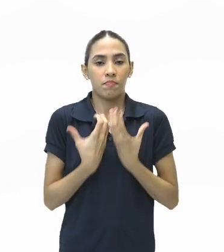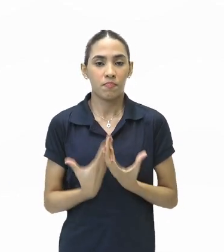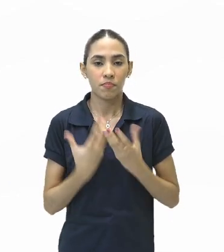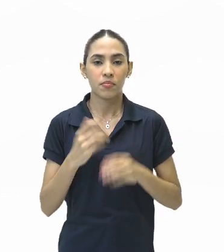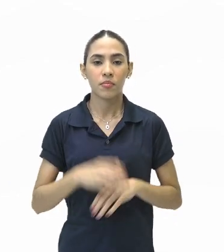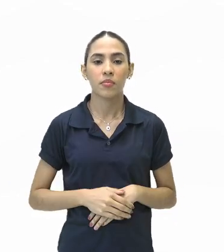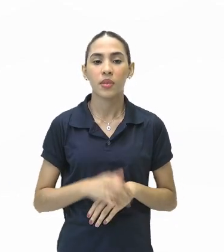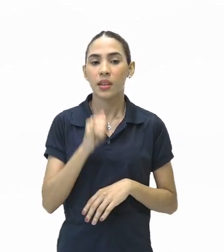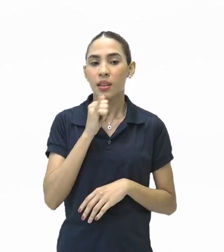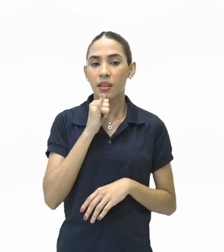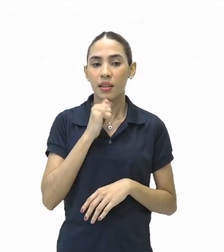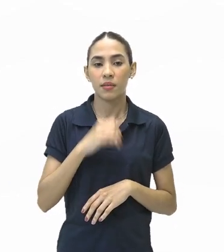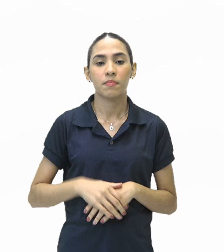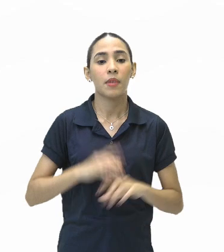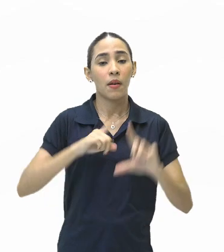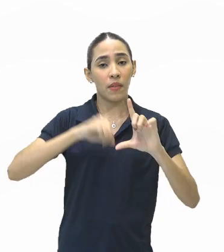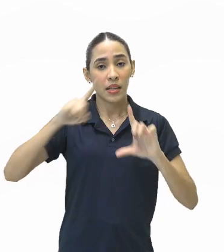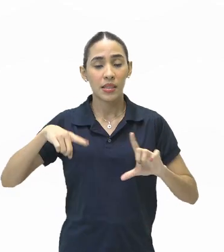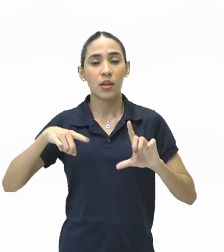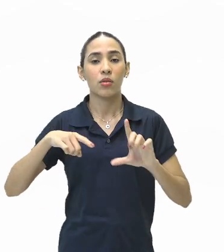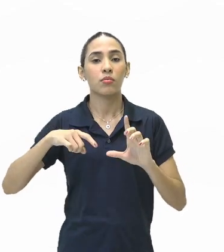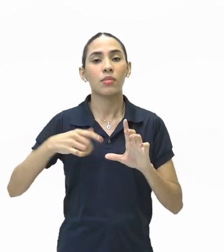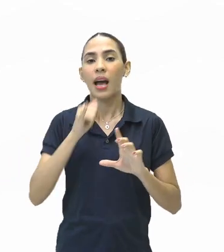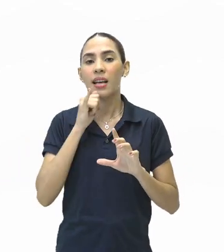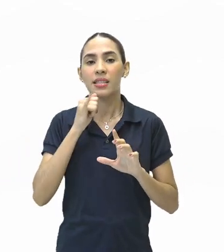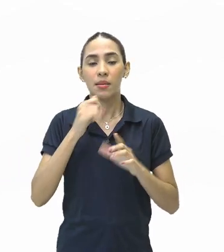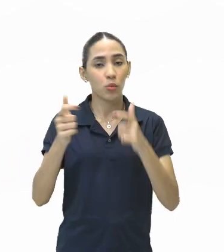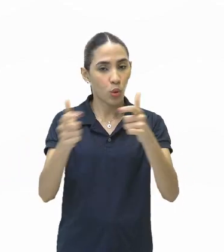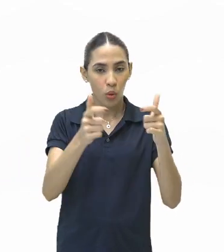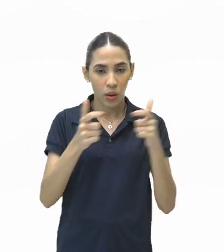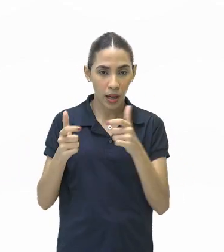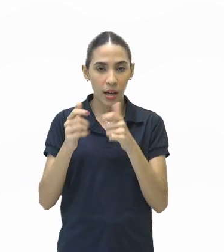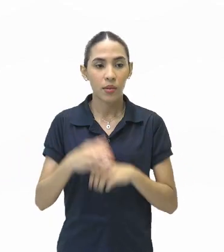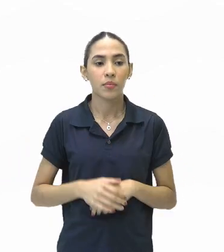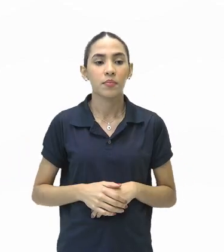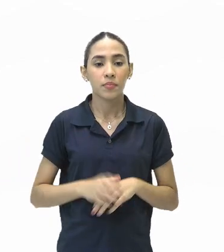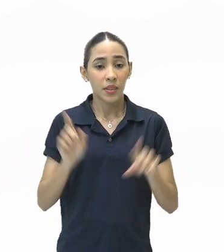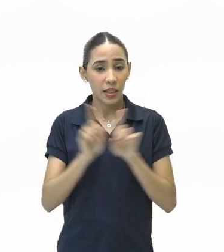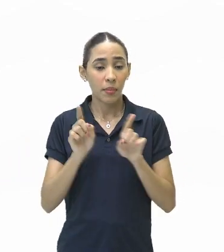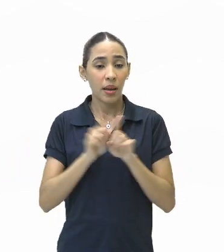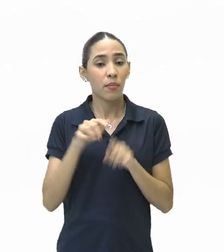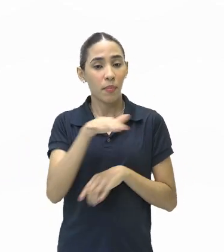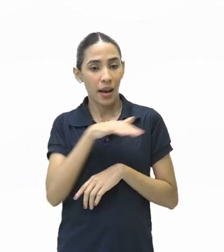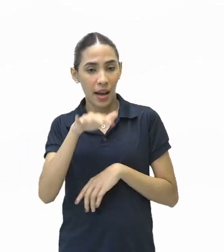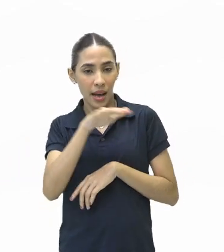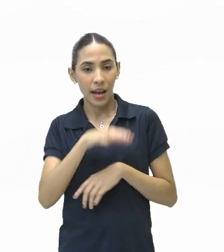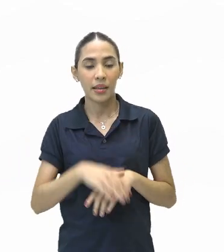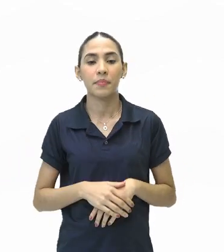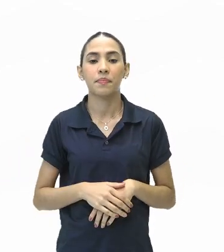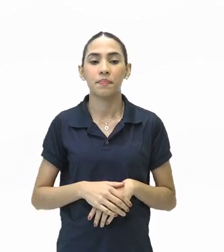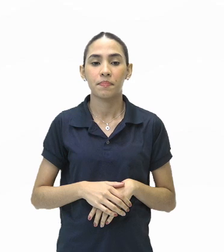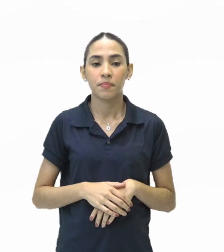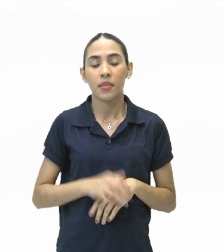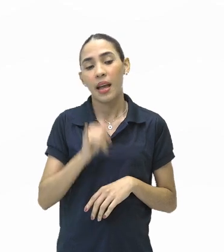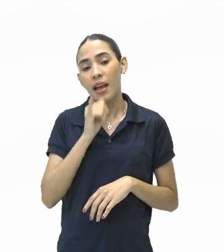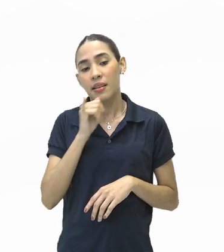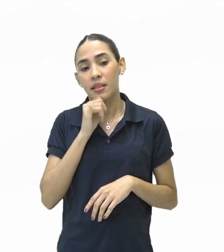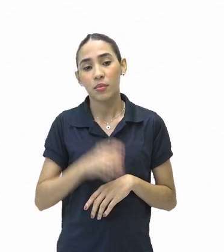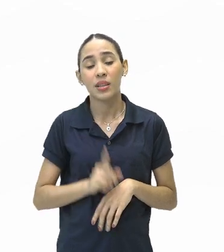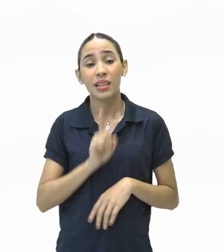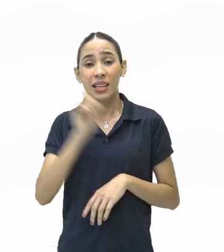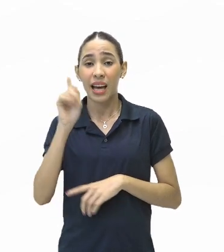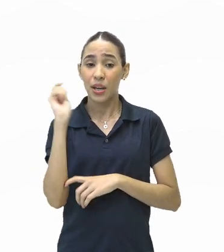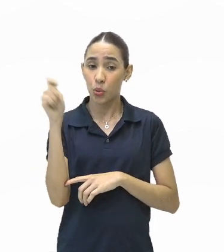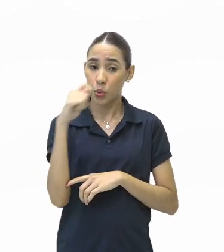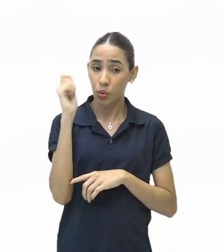Nós temos a variação geográfica, né? Que é local, está relacionada a uma região. Rio Grande, a gente teve assim, que lá no Rio